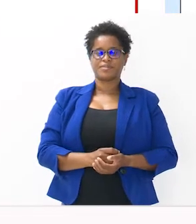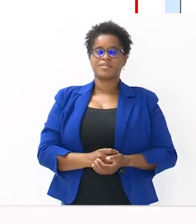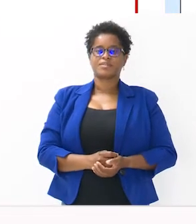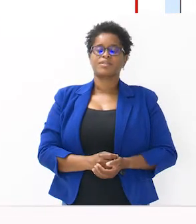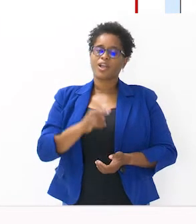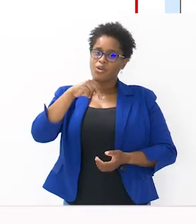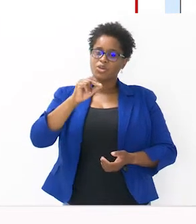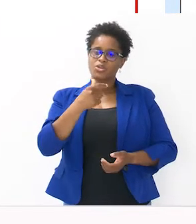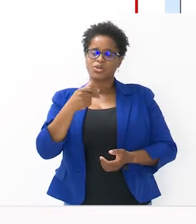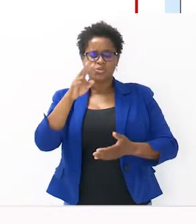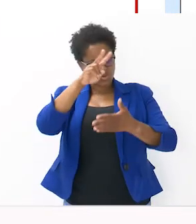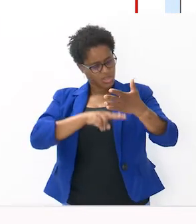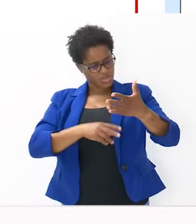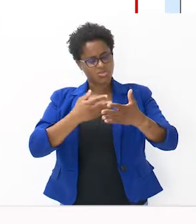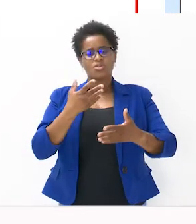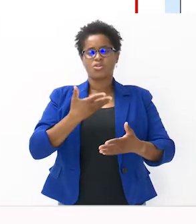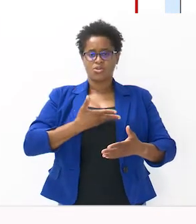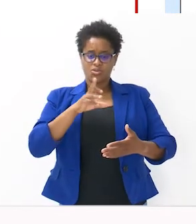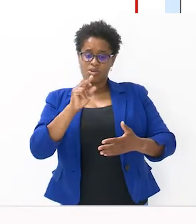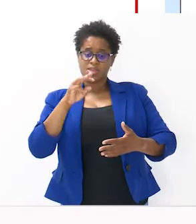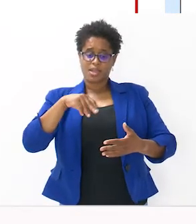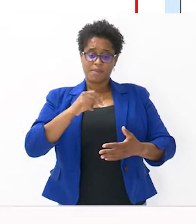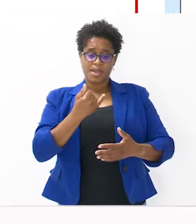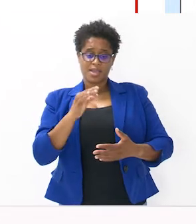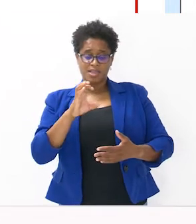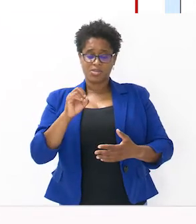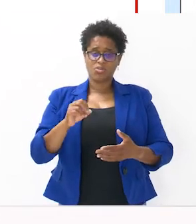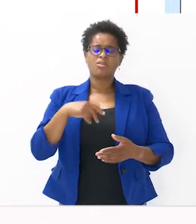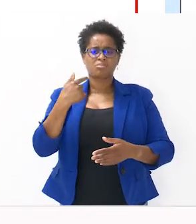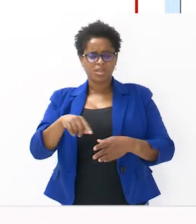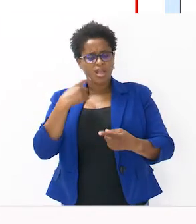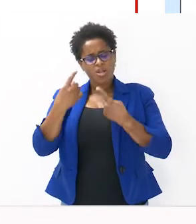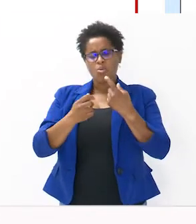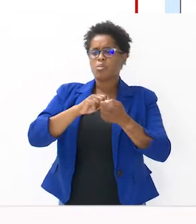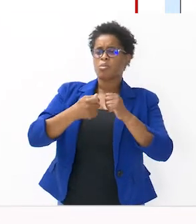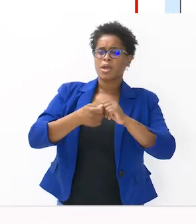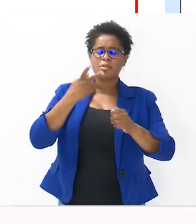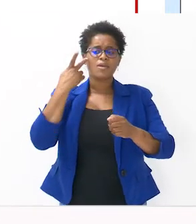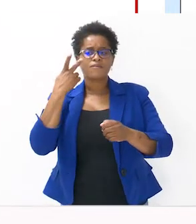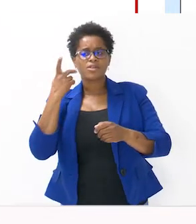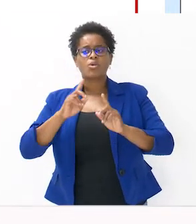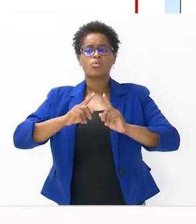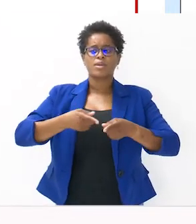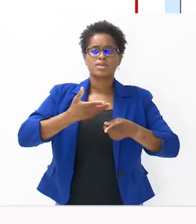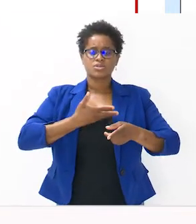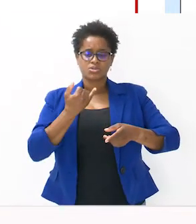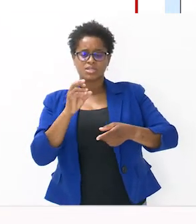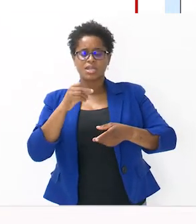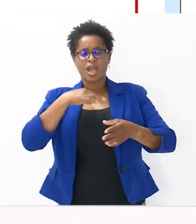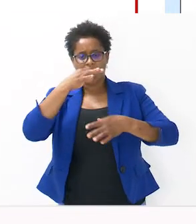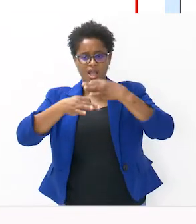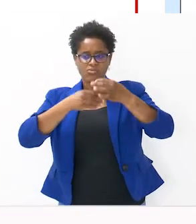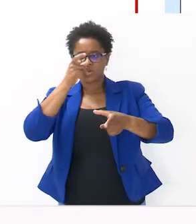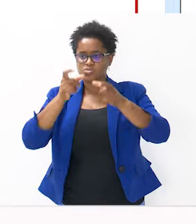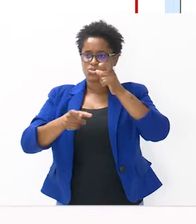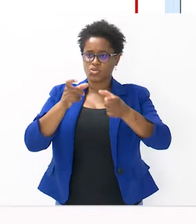Nota, o texto dramático representa algum tipo de conflito da vida a partir do diálogo entre as